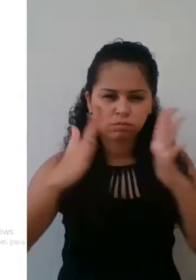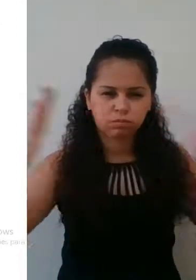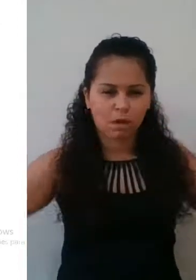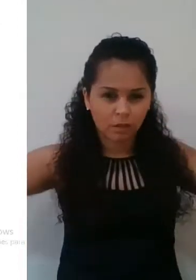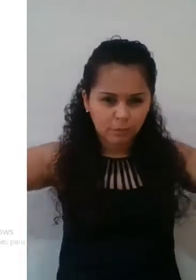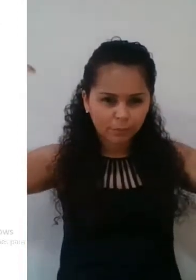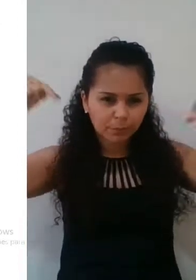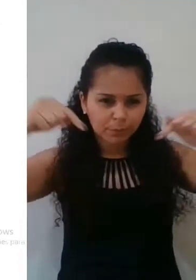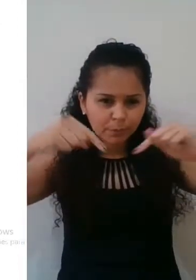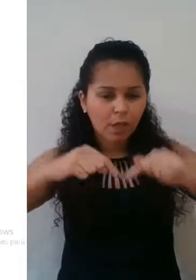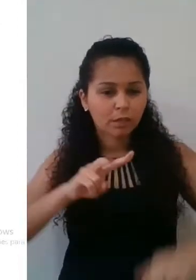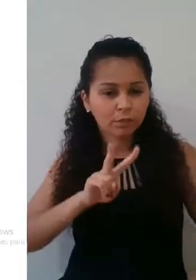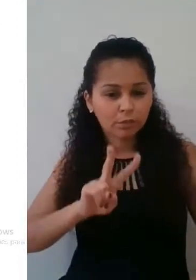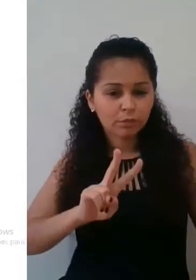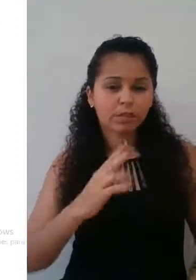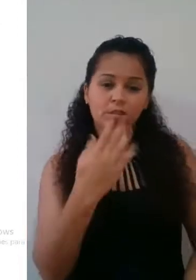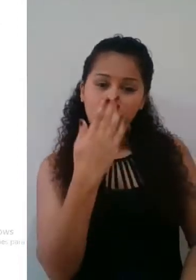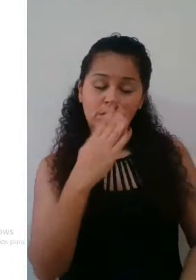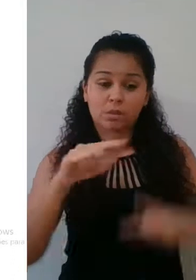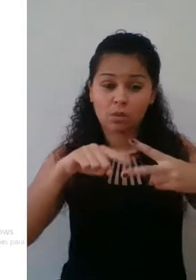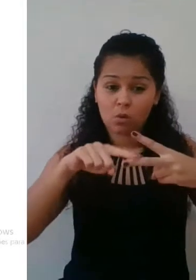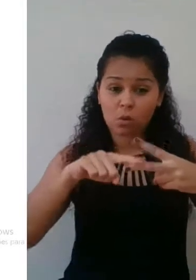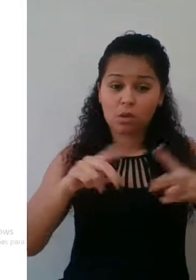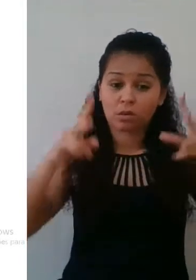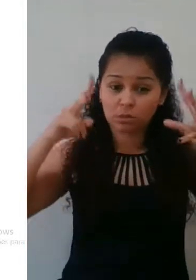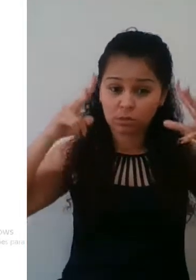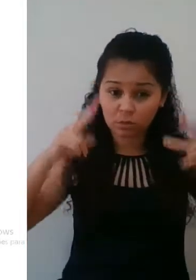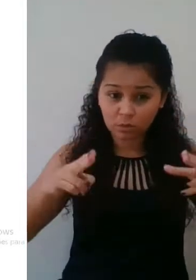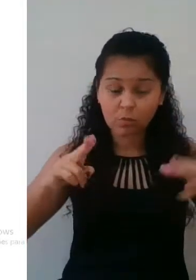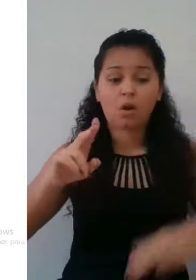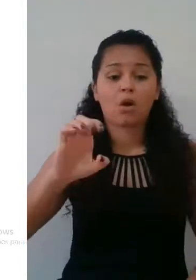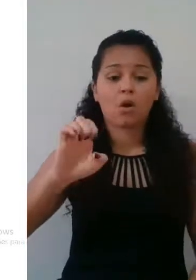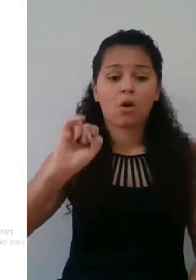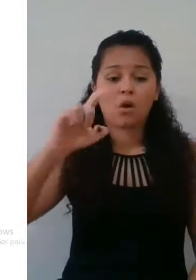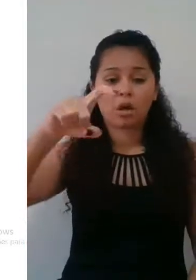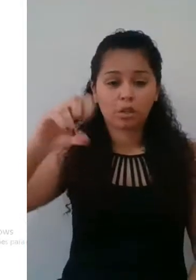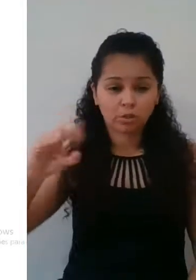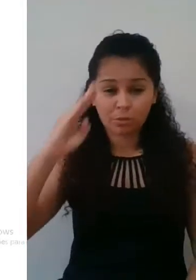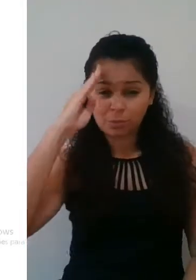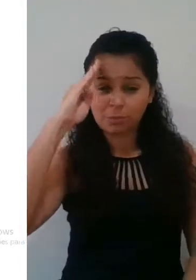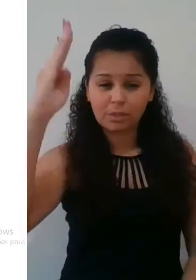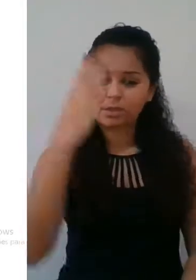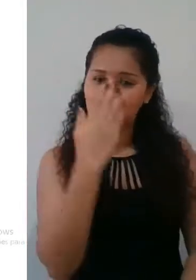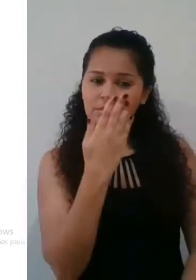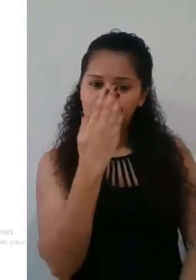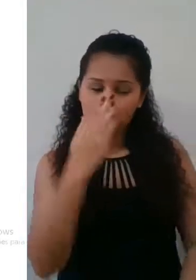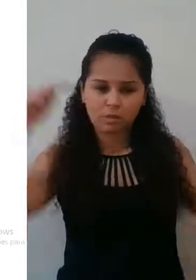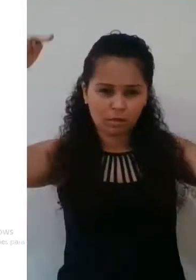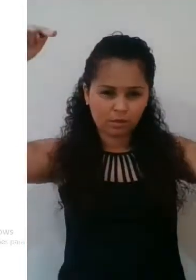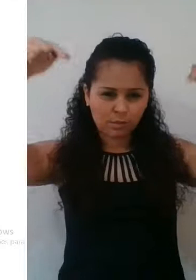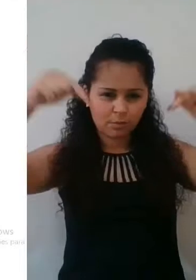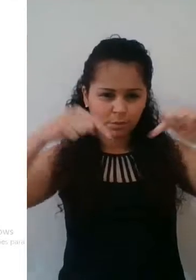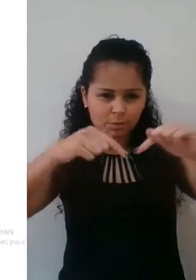é refletido com o mesmo ângulo em relação ao eixo principal do espelho. Então, o raio que incide no vértice é